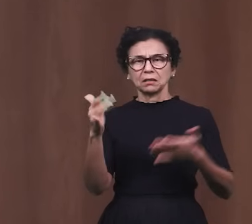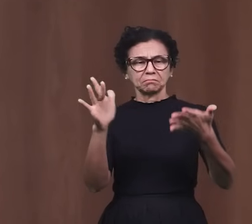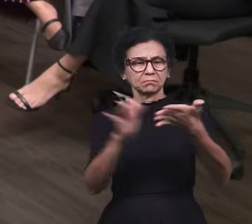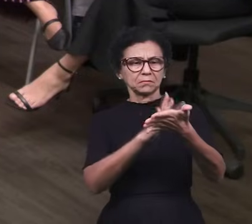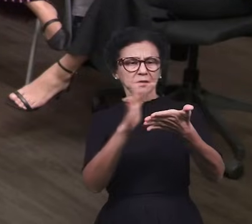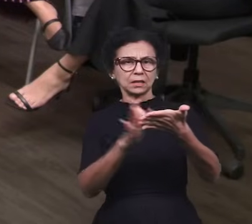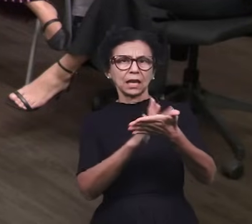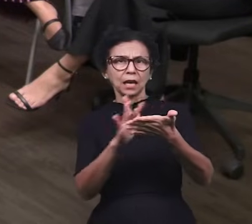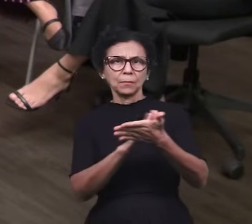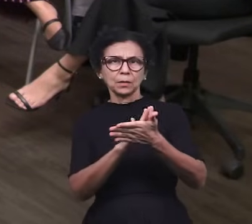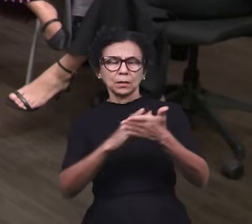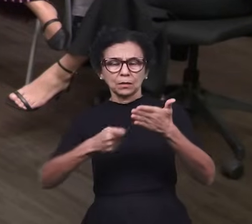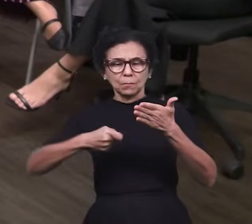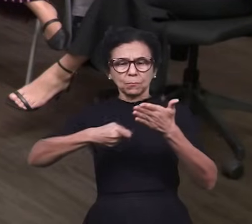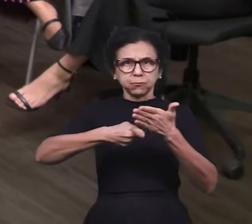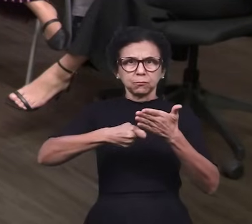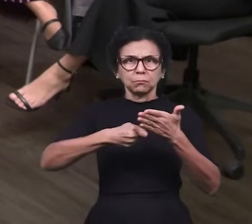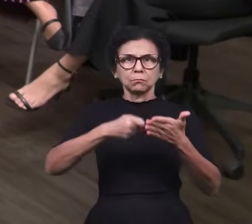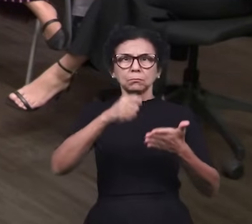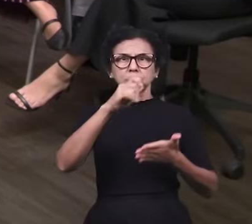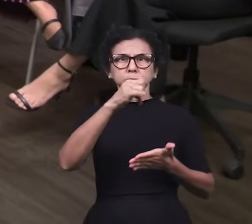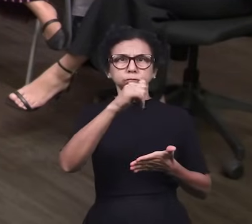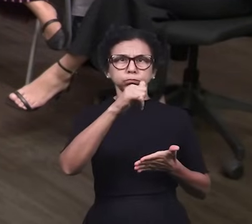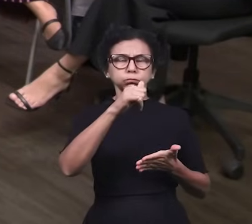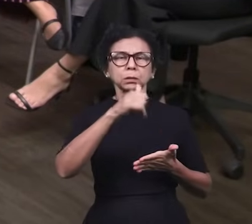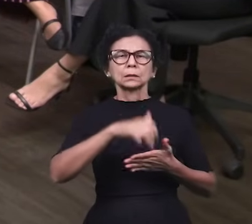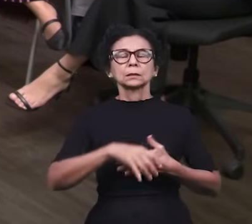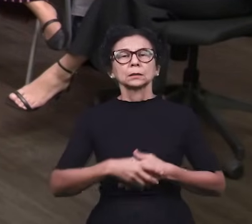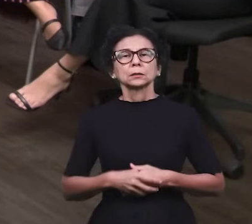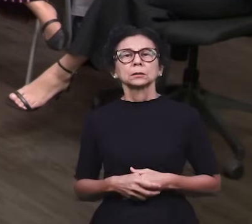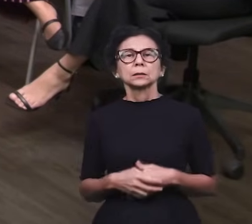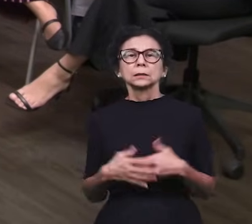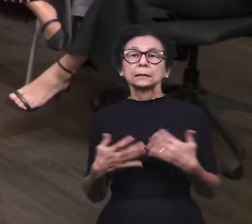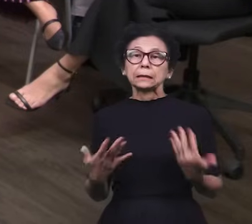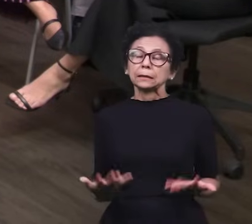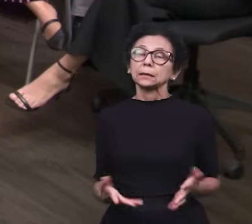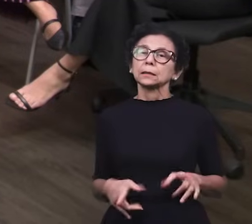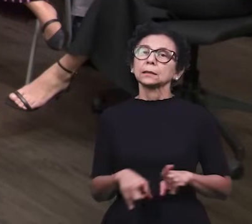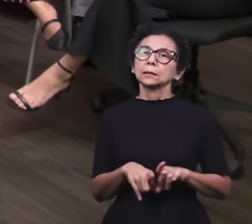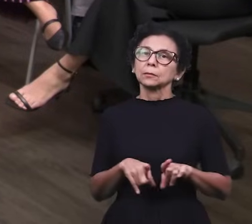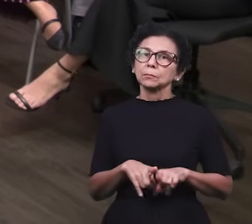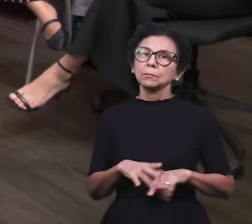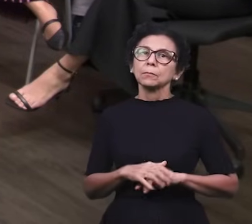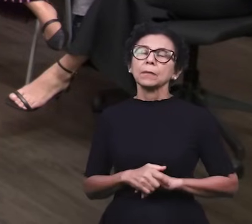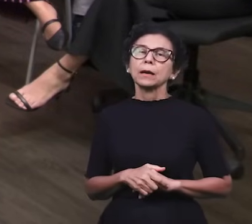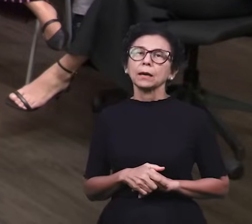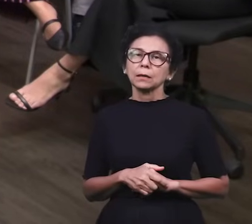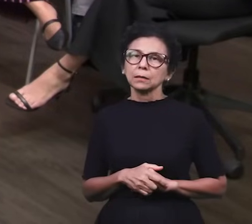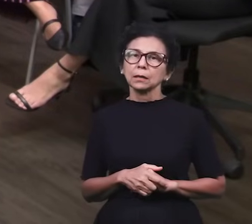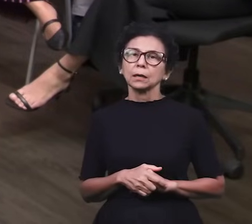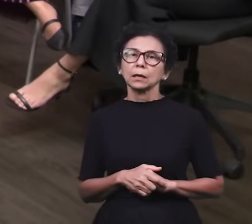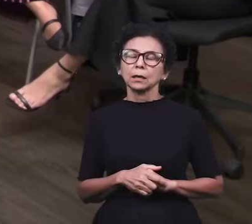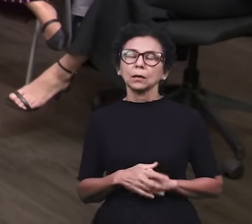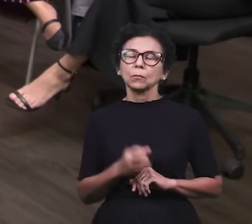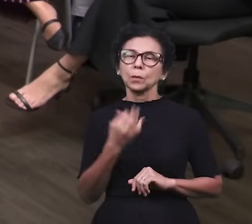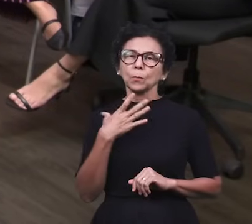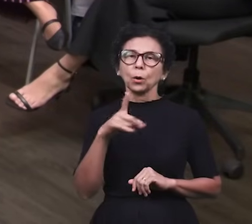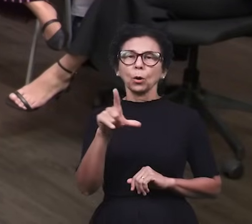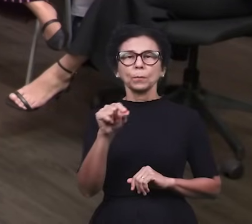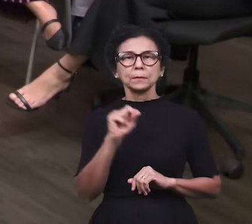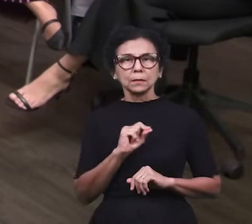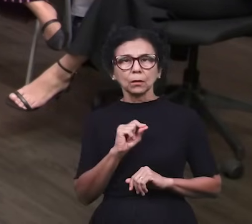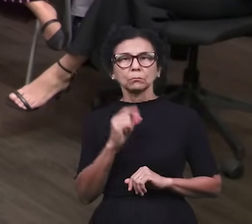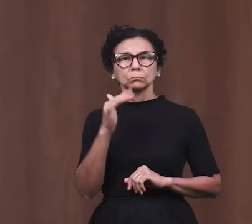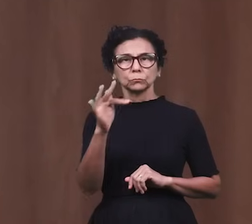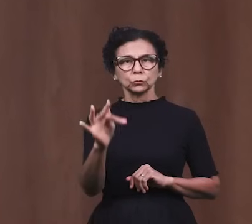usando e quem está em casa está nos assistindo, ele tem semicondutores. Então, é, sem dúvida, um ponto de